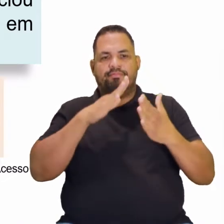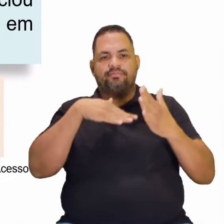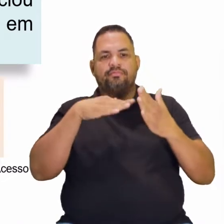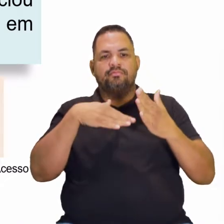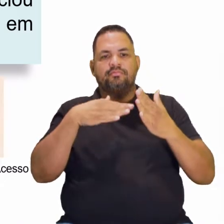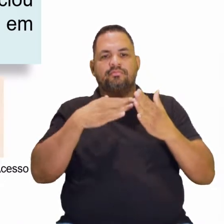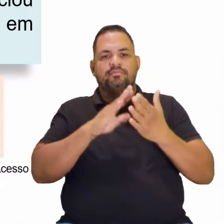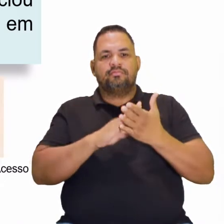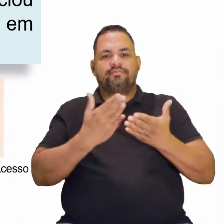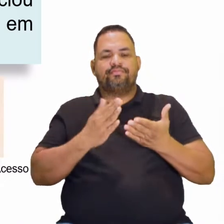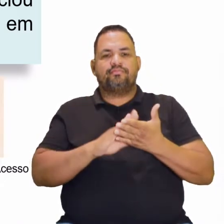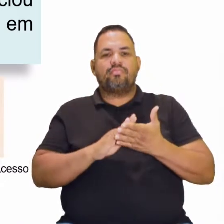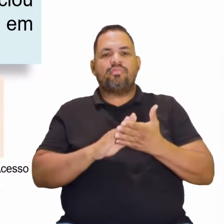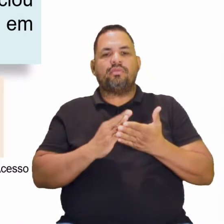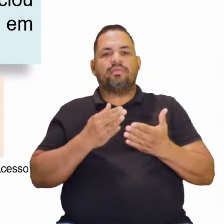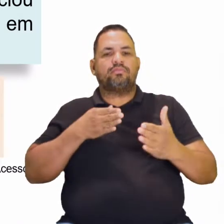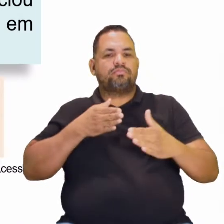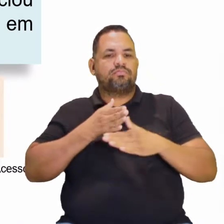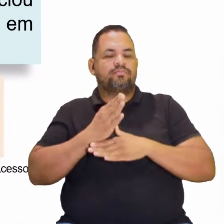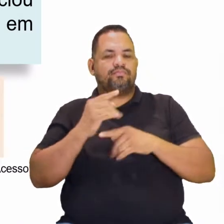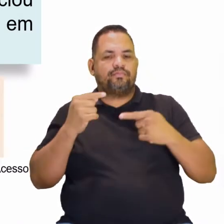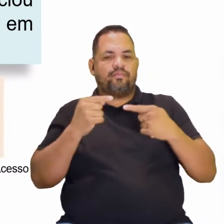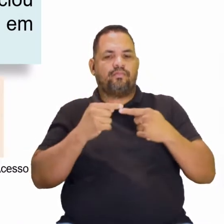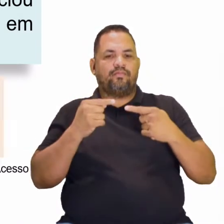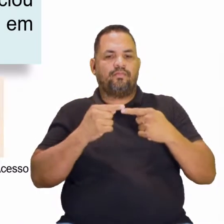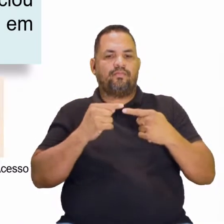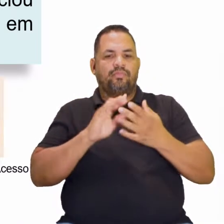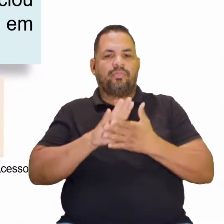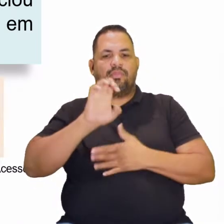pintou. A pintora, então, entrou em contato com o